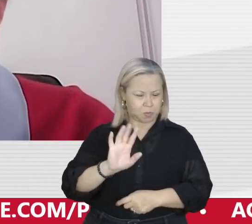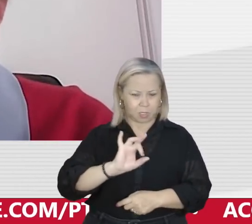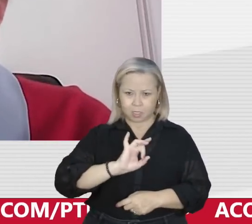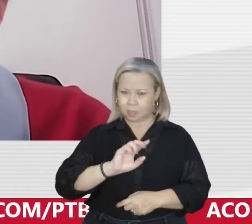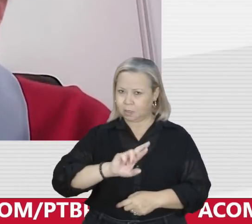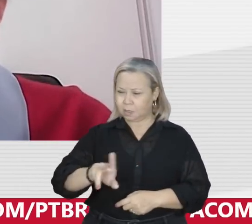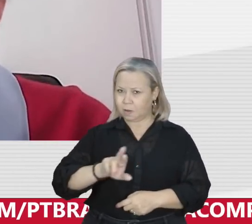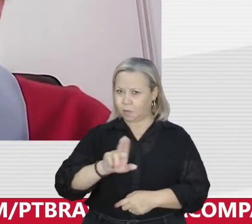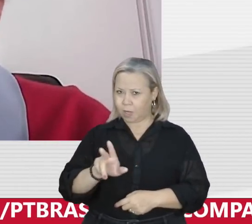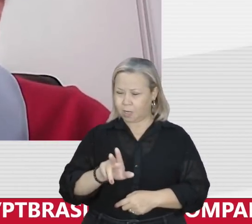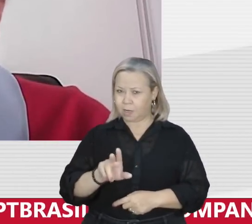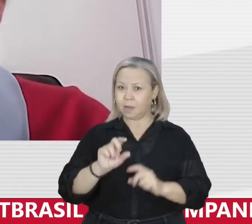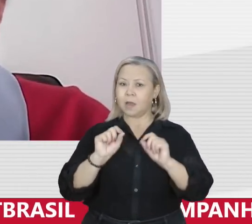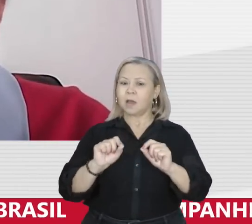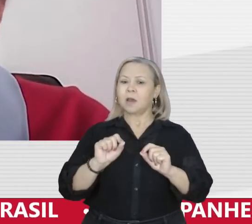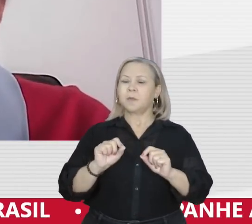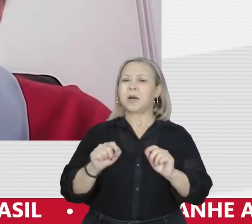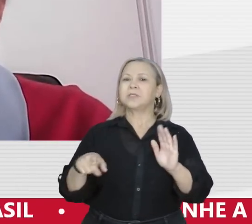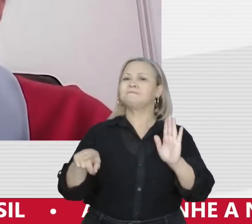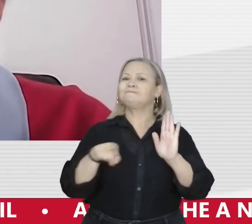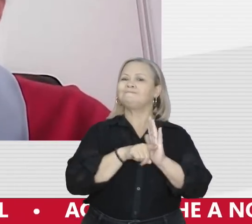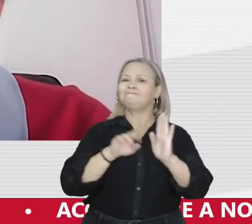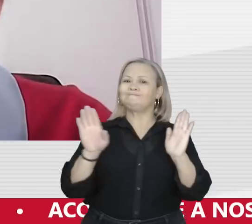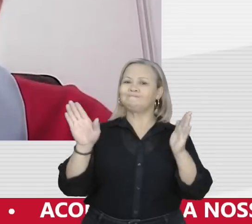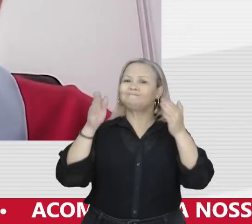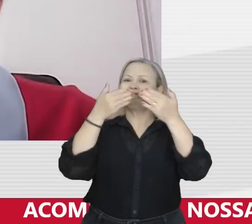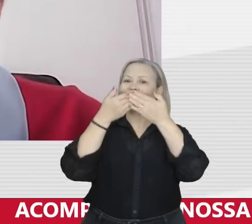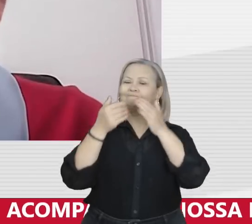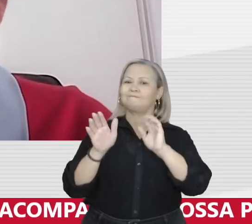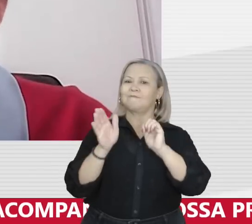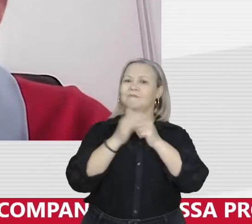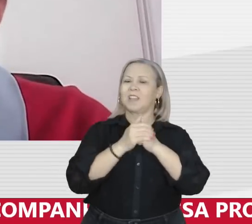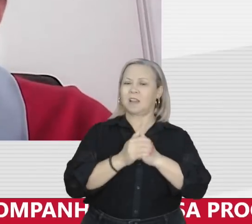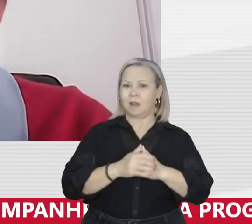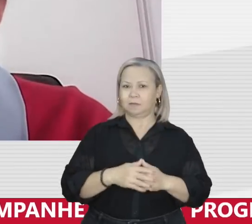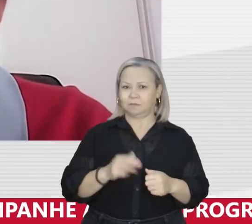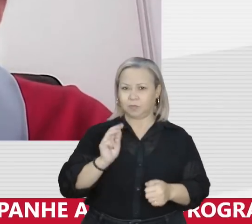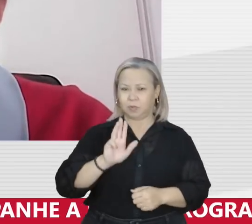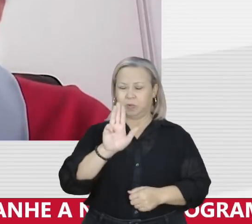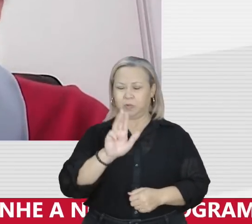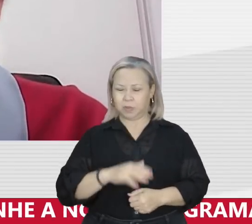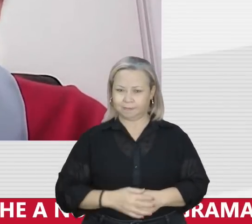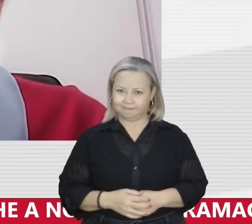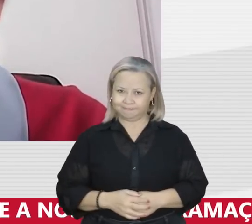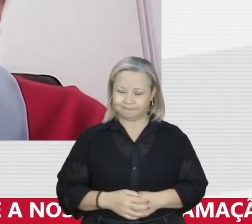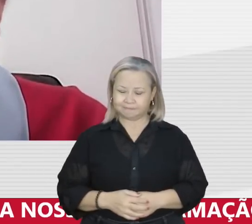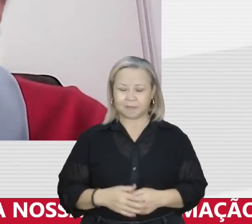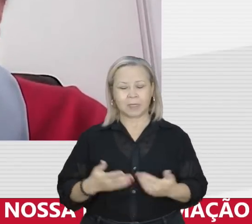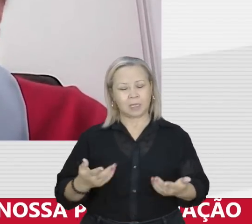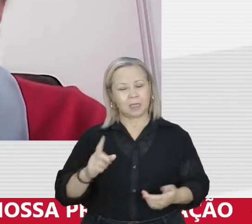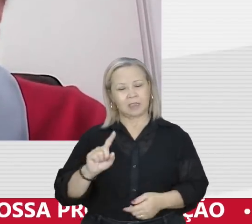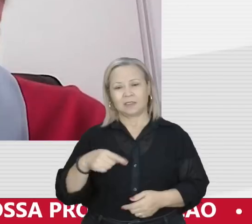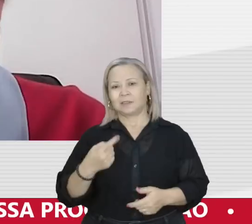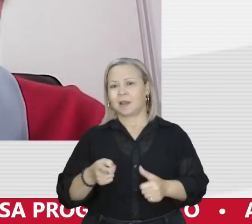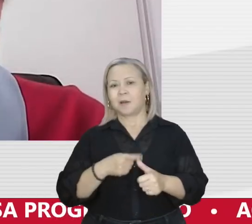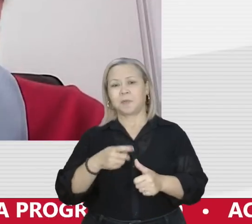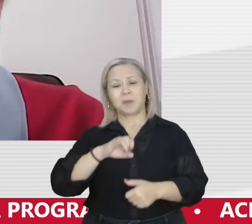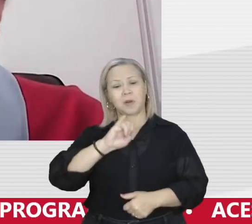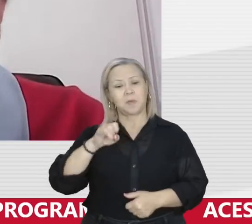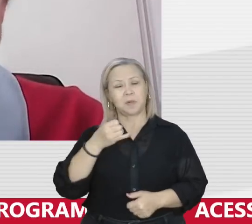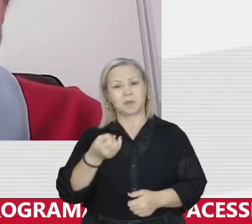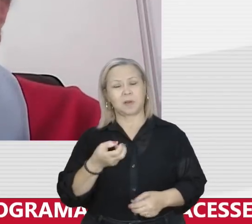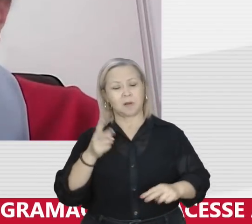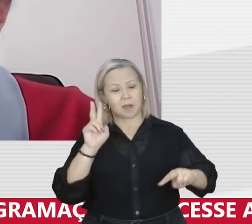que o renegaram, né? E na primeira oportunidade que tiveram, o colocaram na cadeia